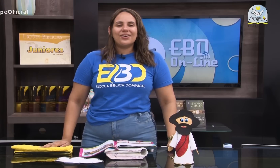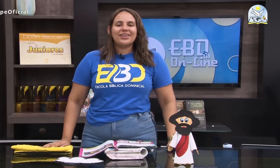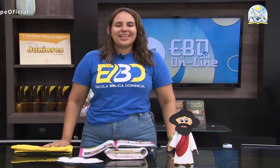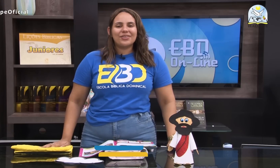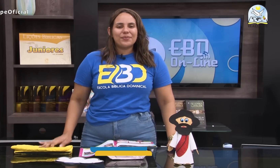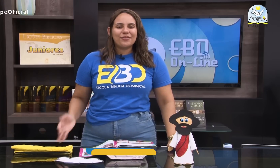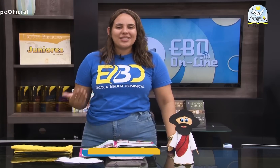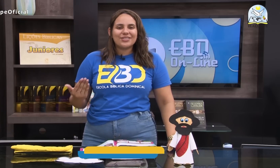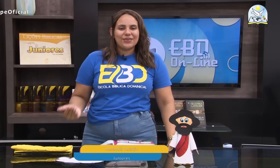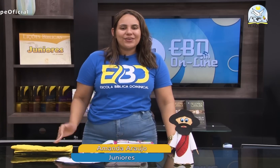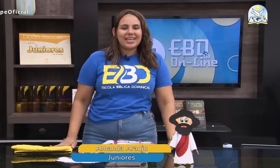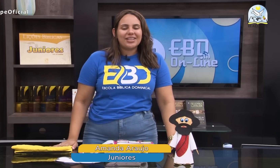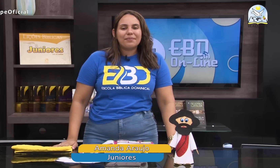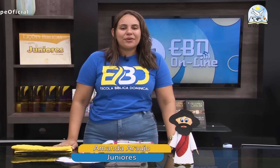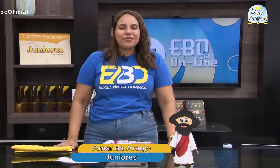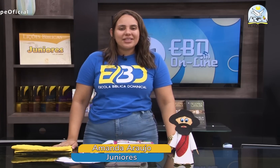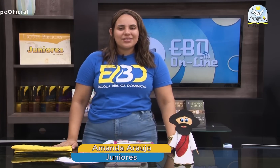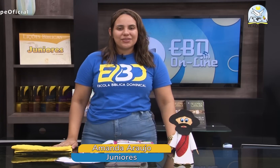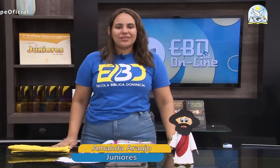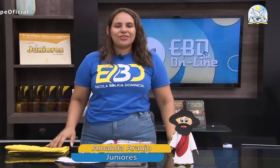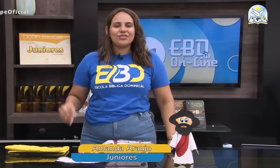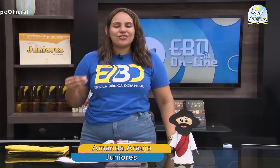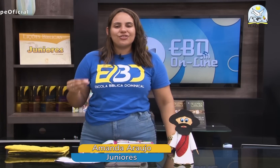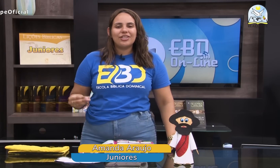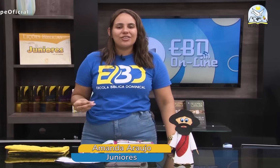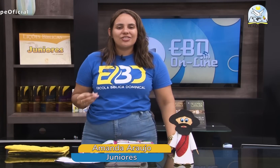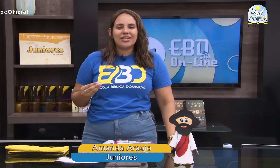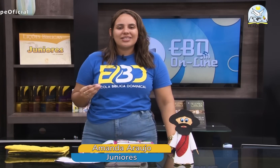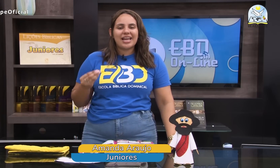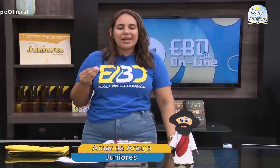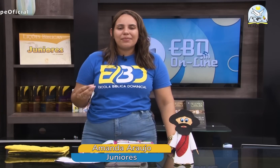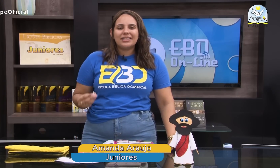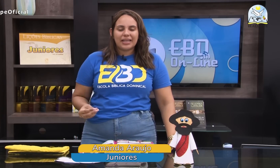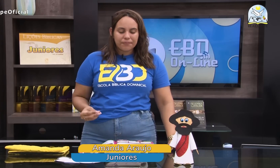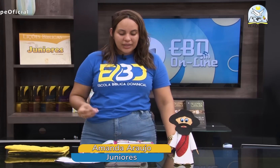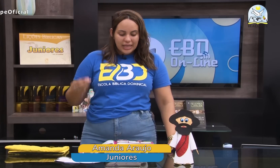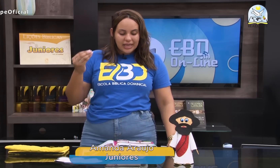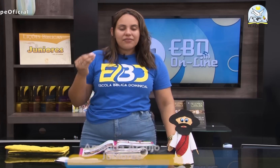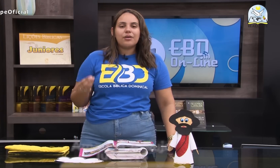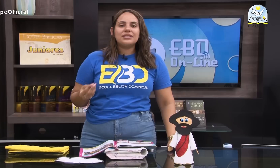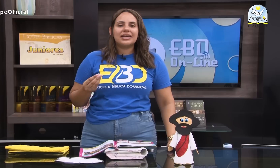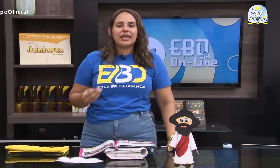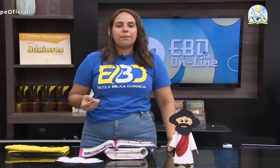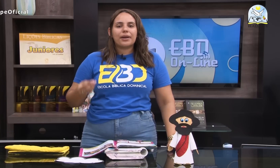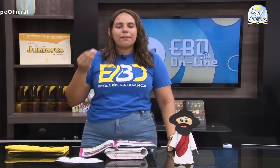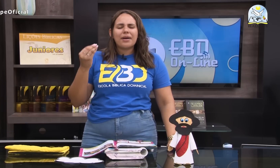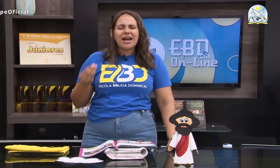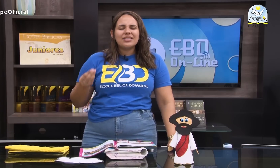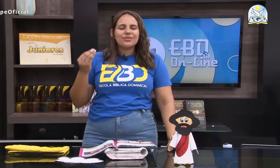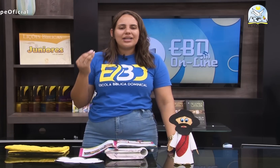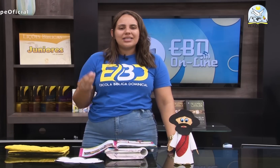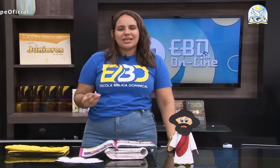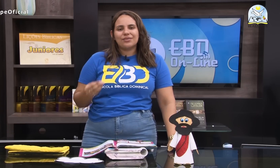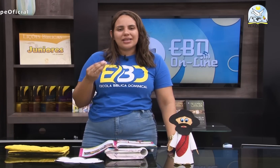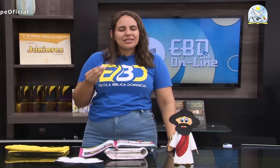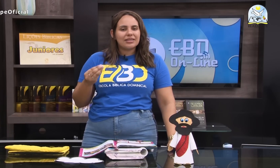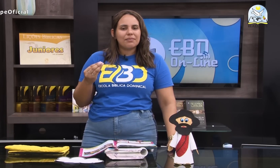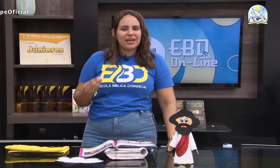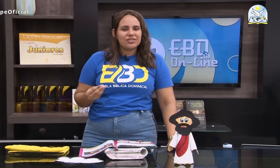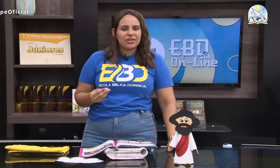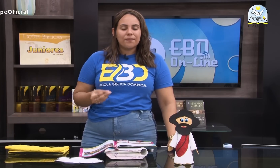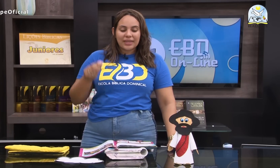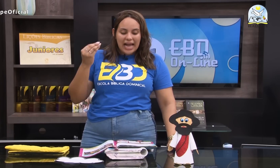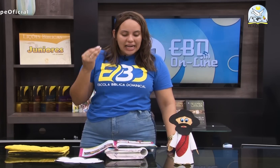Paz do Senhor, querido professor, querida professora dos nossos juniores da nossa EBD. E vamos aqui para mais uma lição